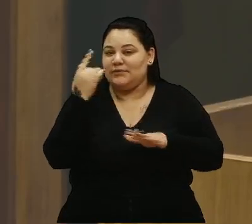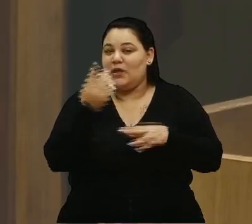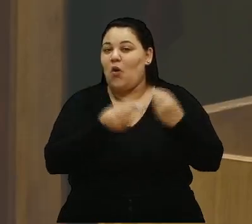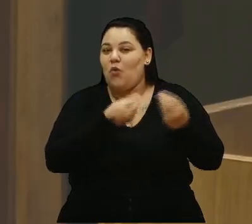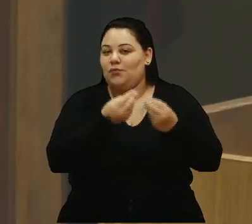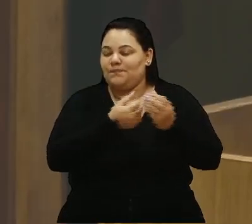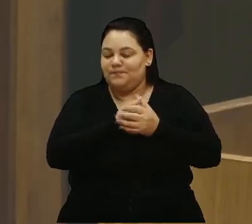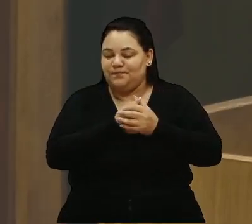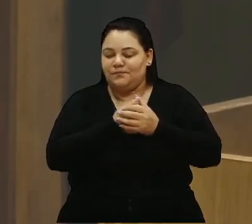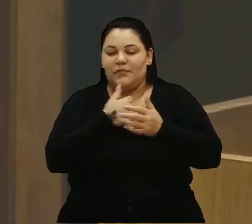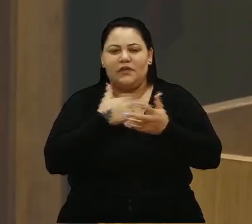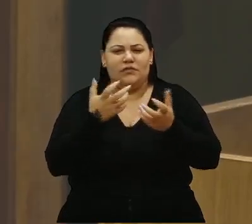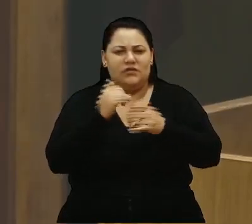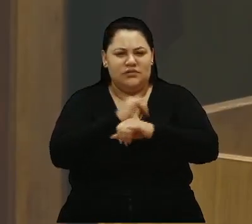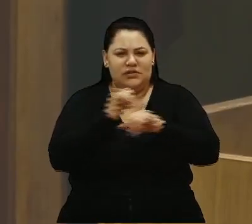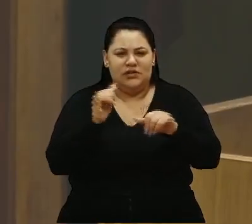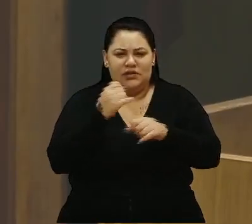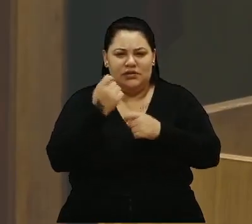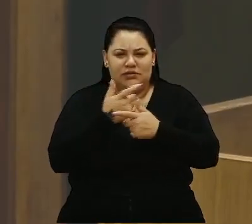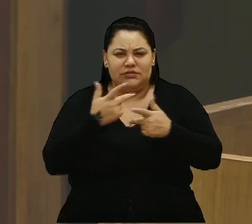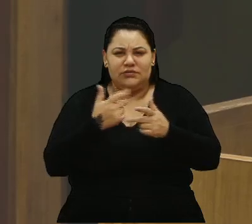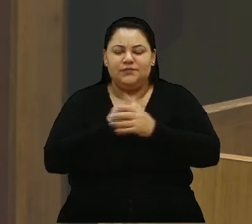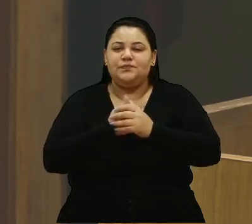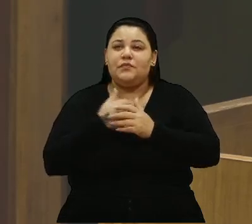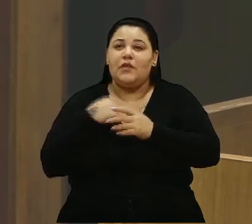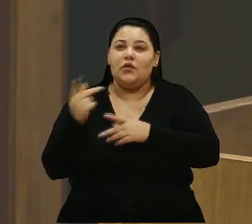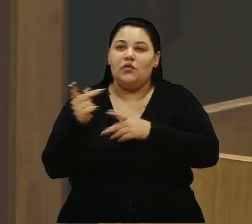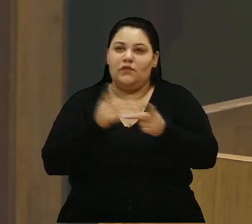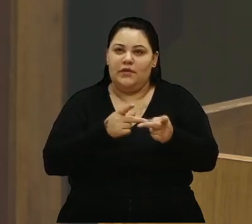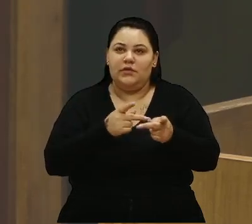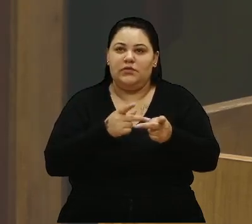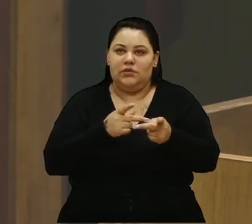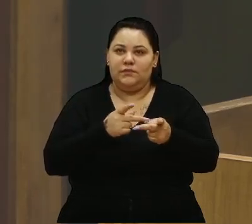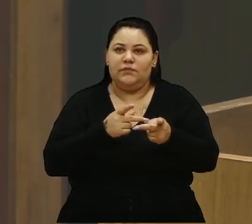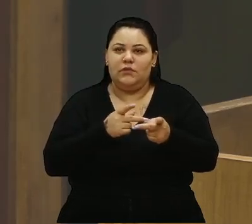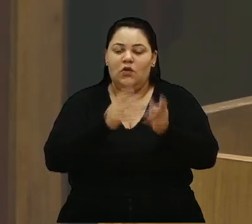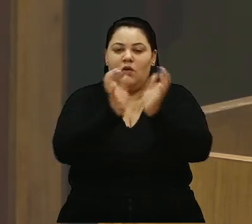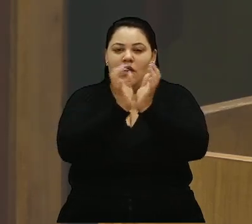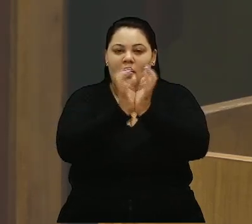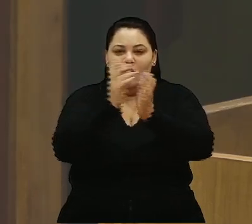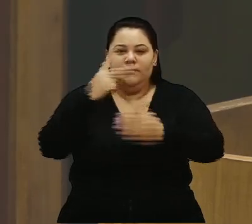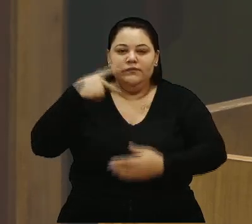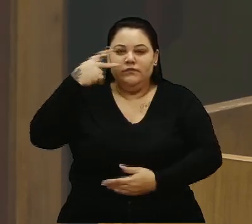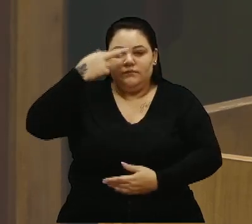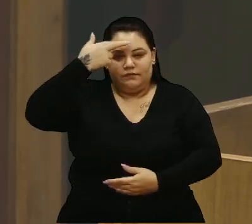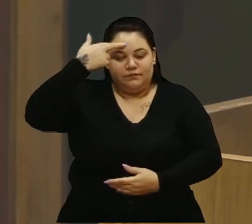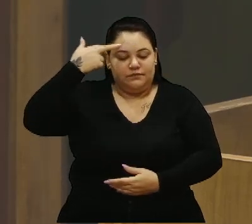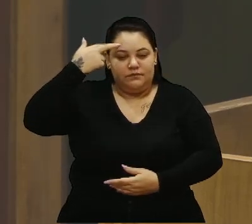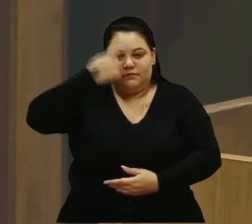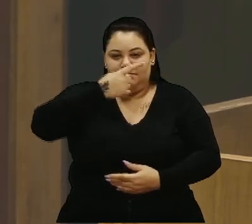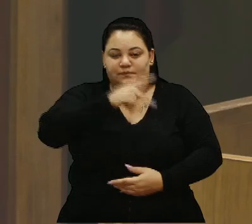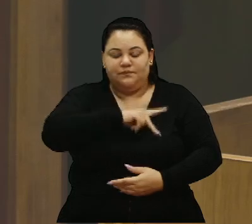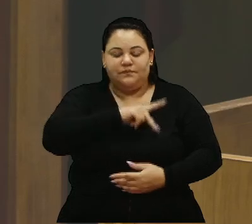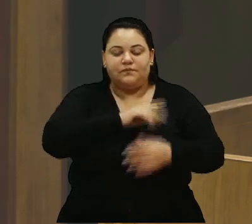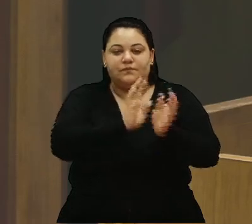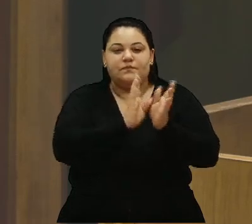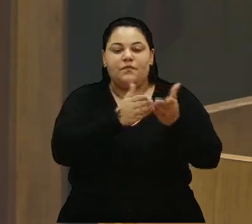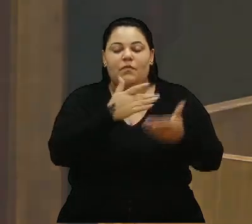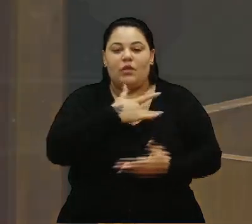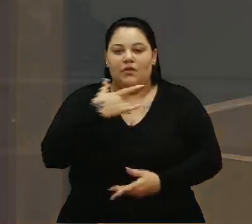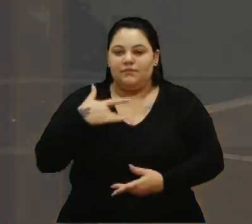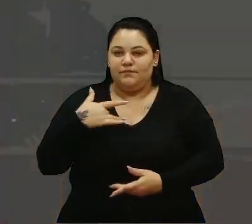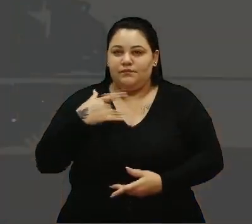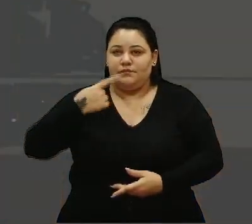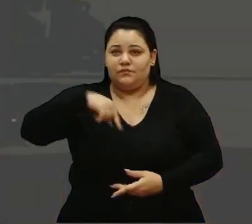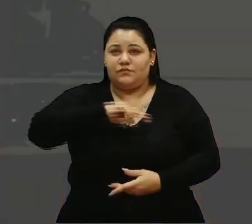E aí eu queria dar uma notícia para vocês. Eu convidei esse colega vereador, Rafael Bueno, que é o presidente da Comissão de Saúde, e nós